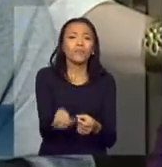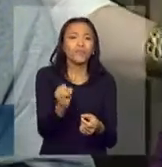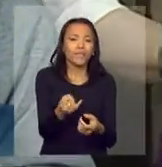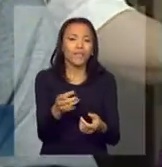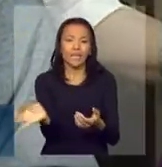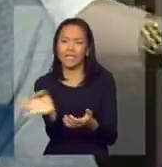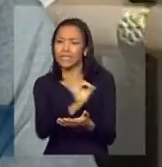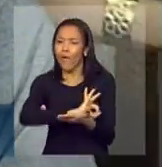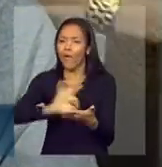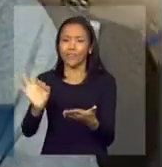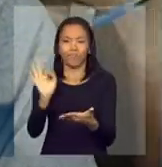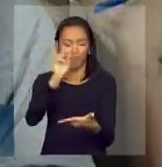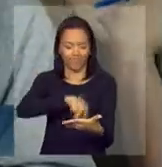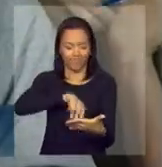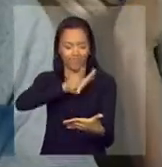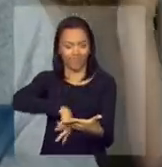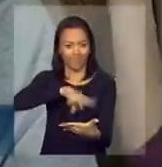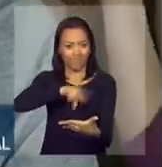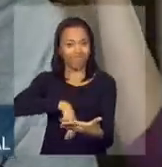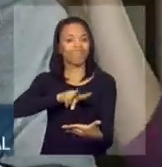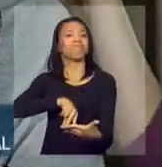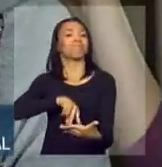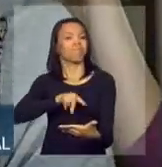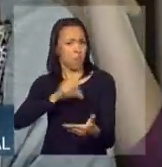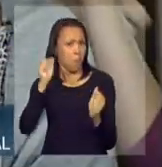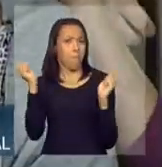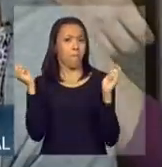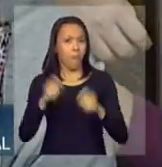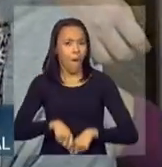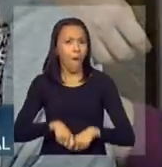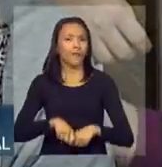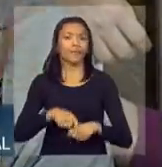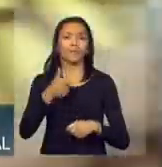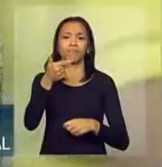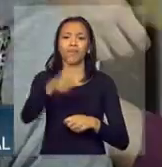uma excelente leitura e podem replicar